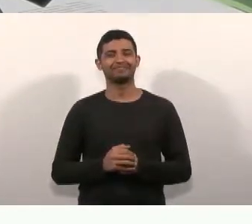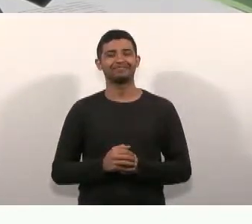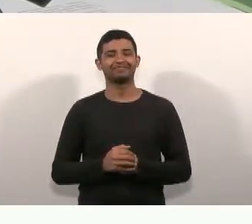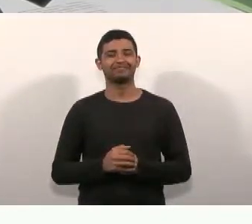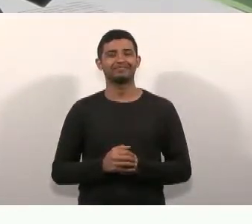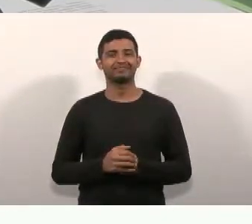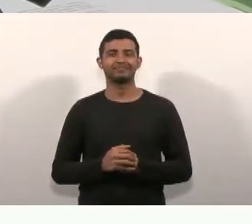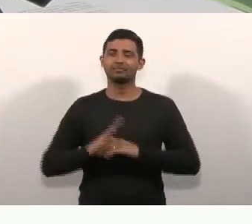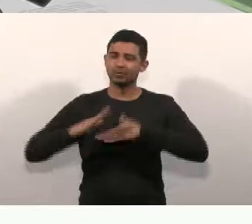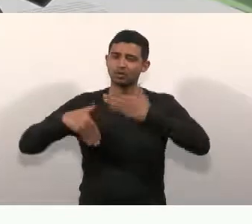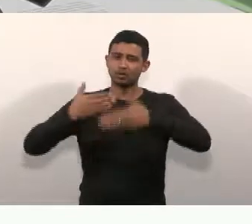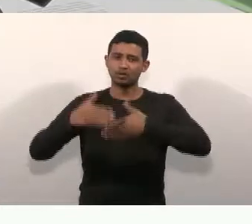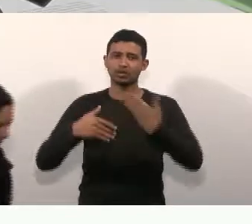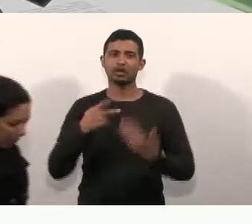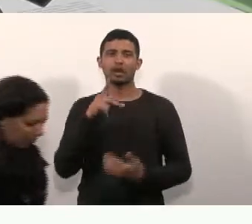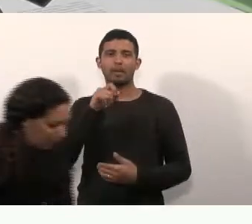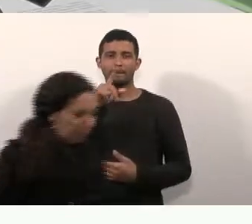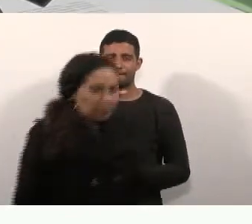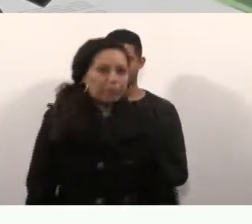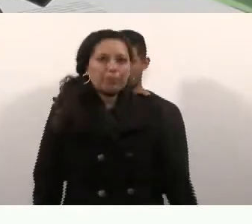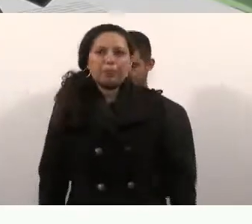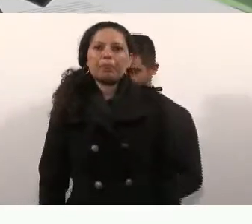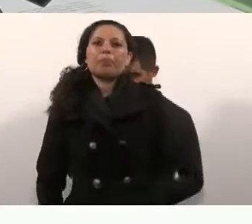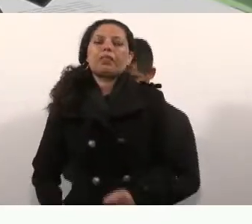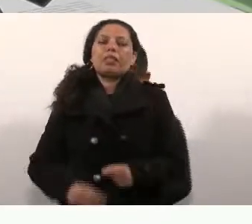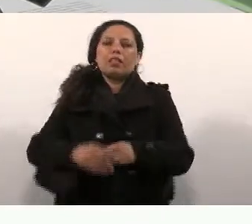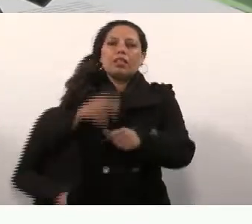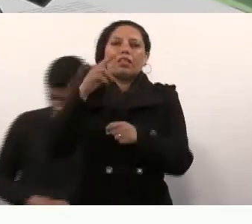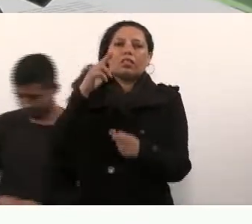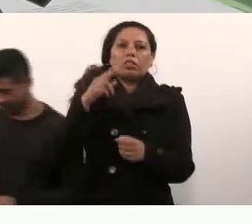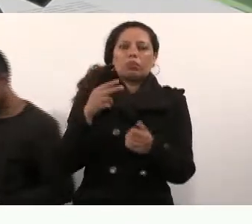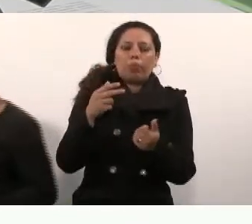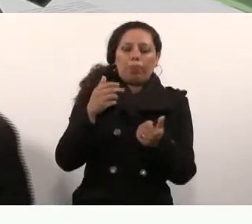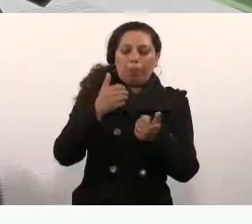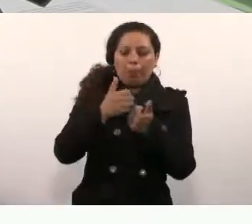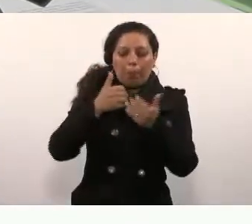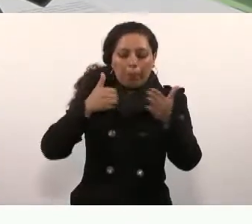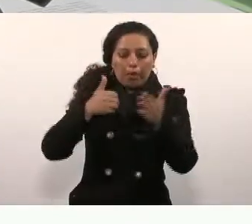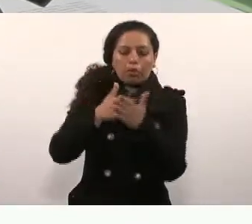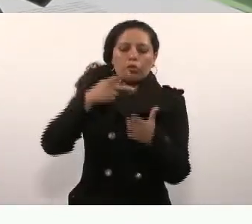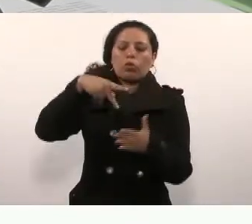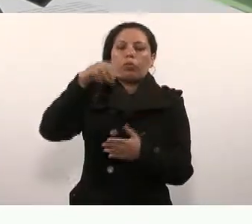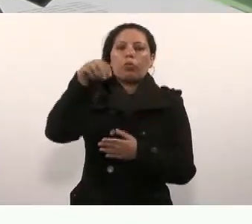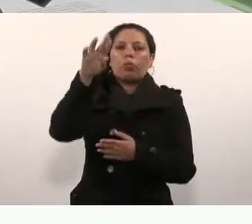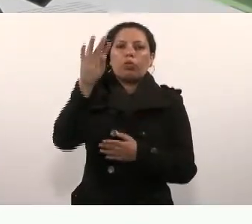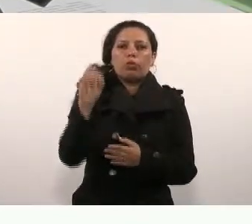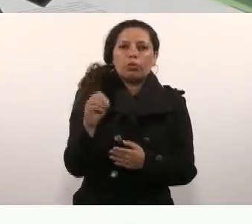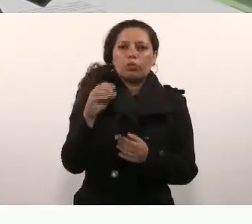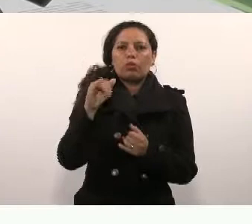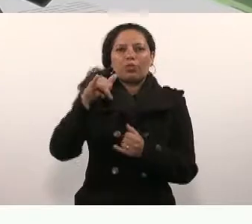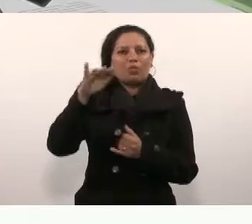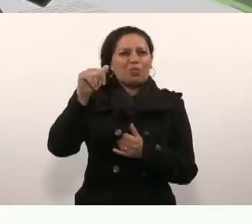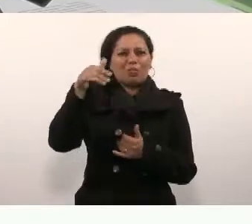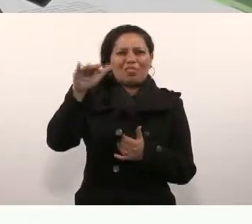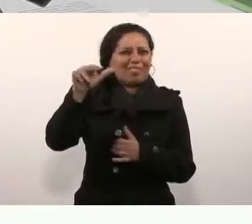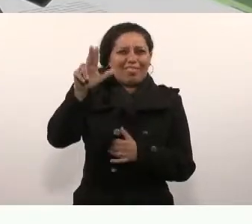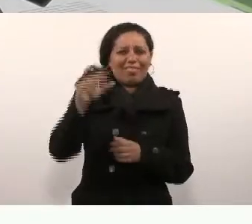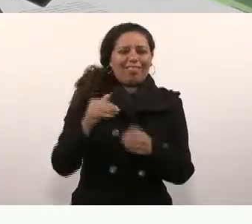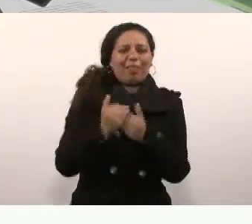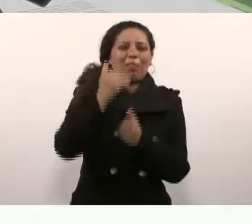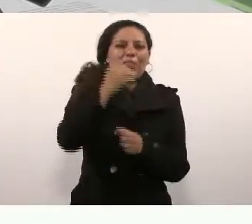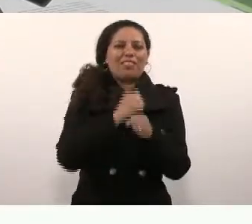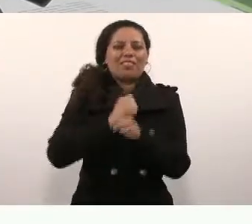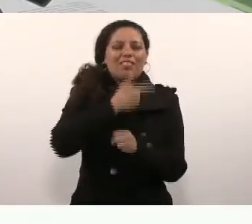decorrentes do polo industrial em torno do Porto do Açu, que começa em 2007, né,